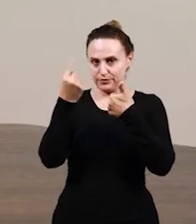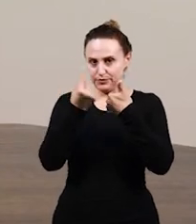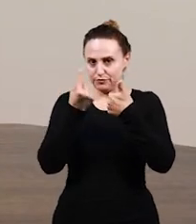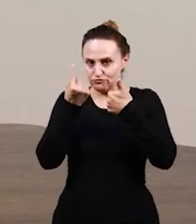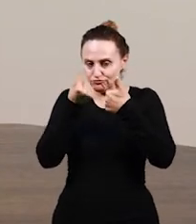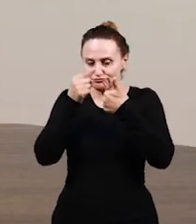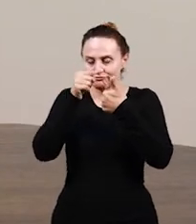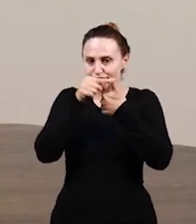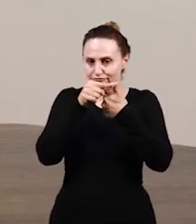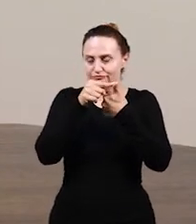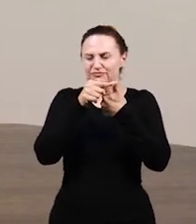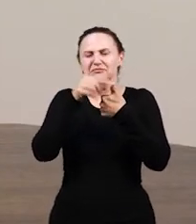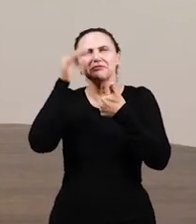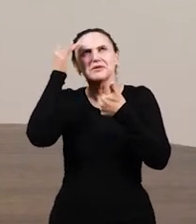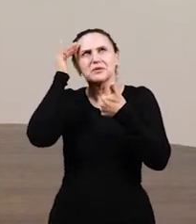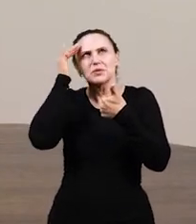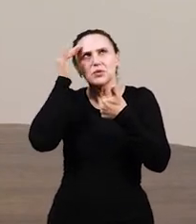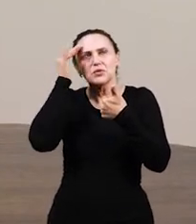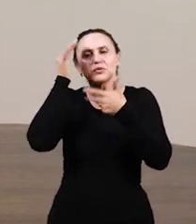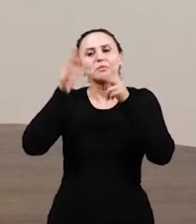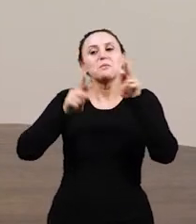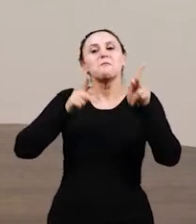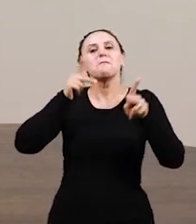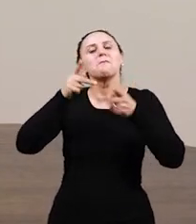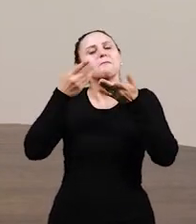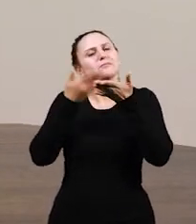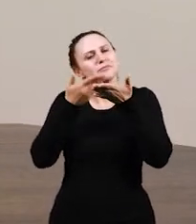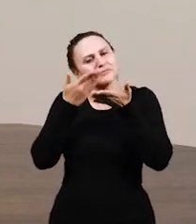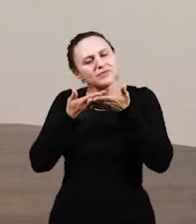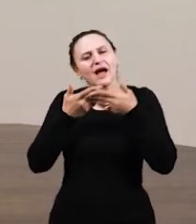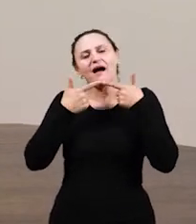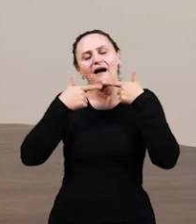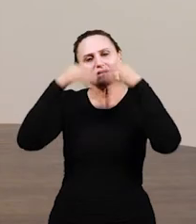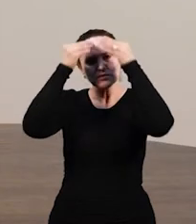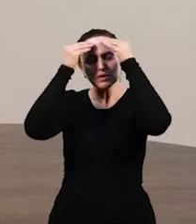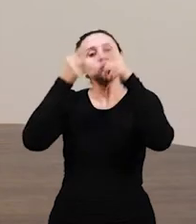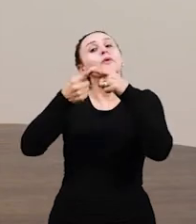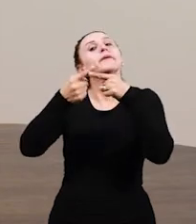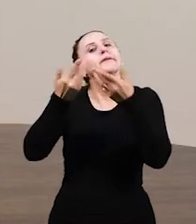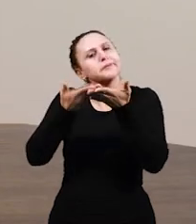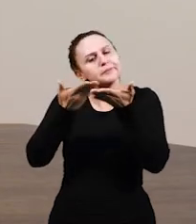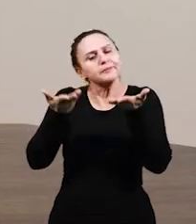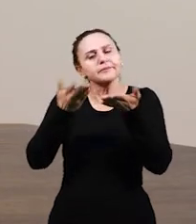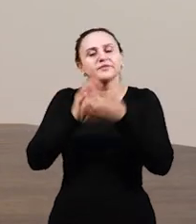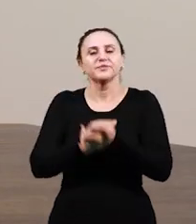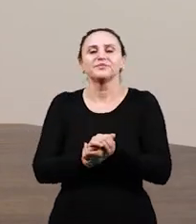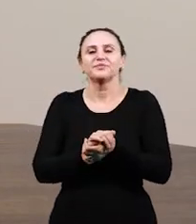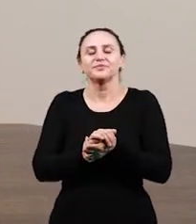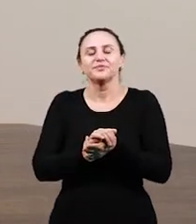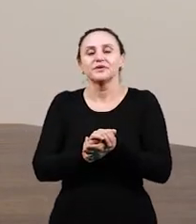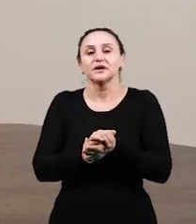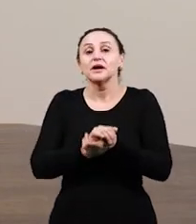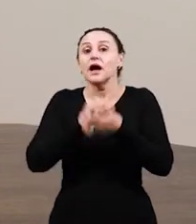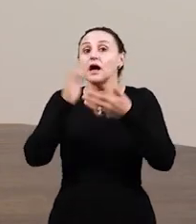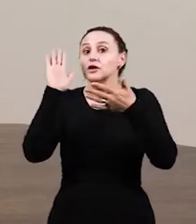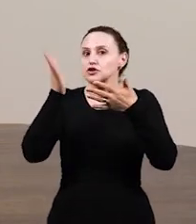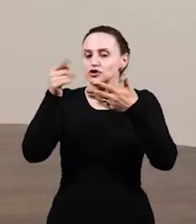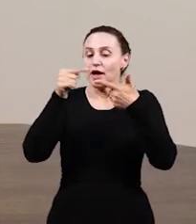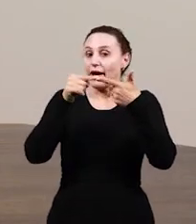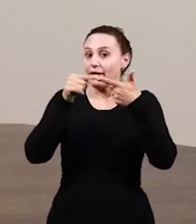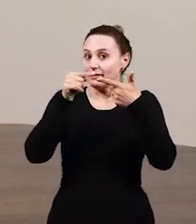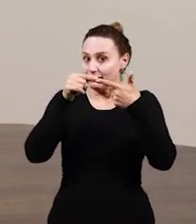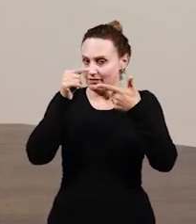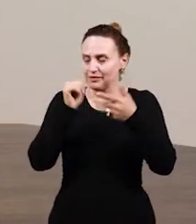entender Quais povos estudaram a linguagem e por é mais estudaram é E